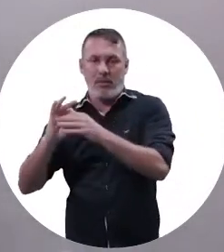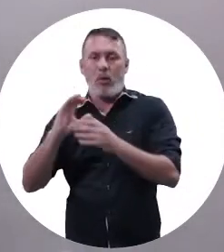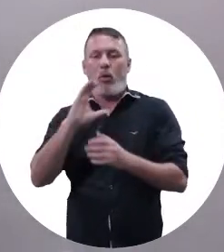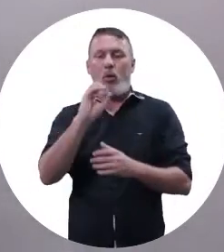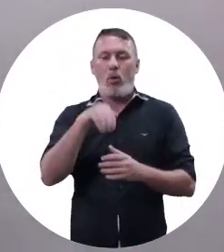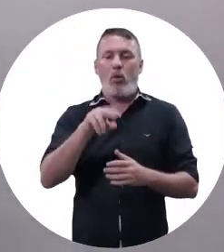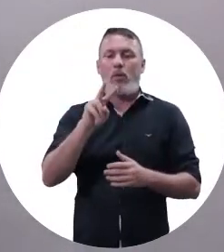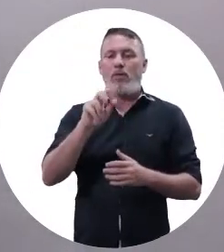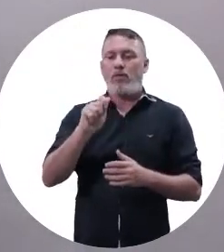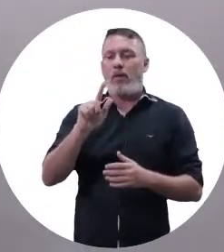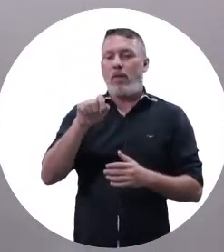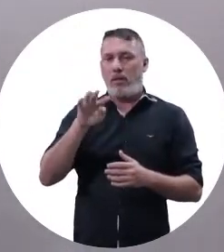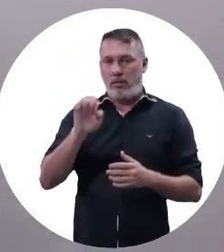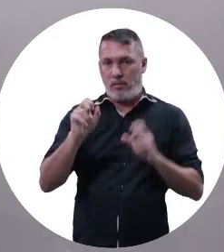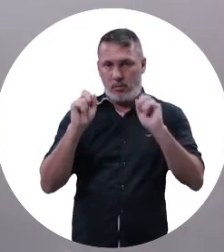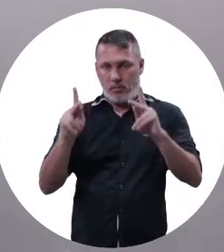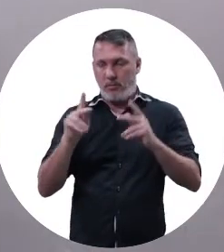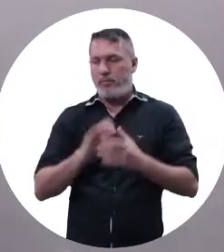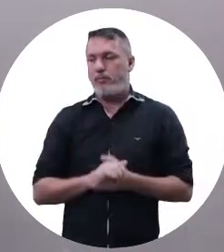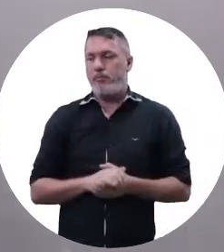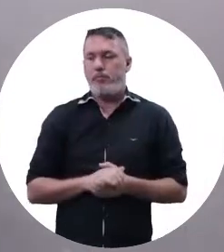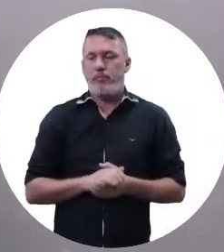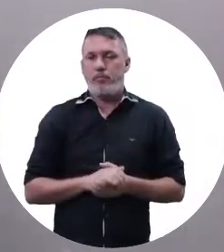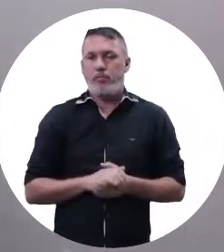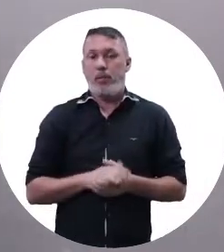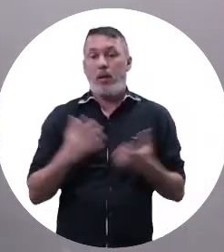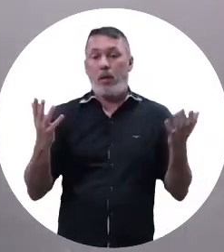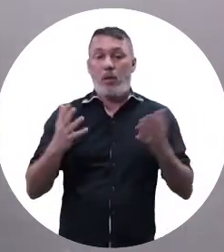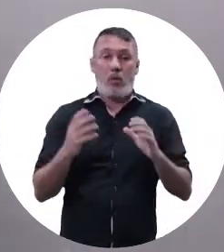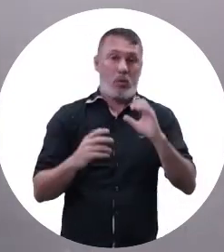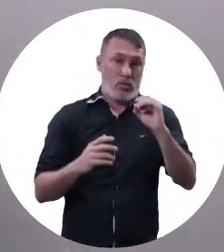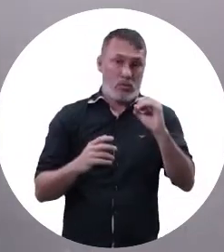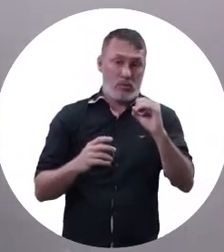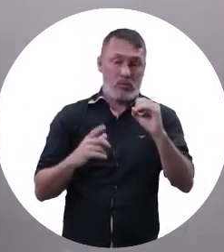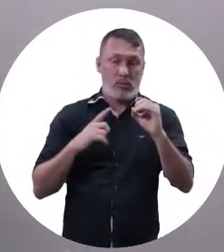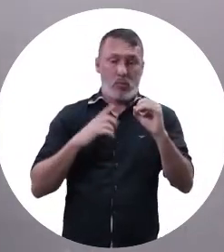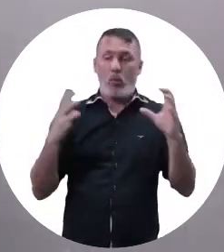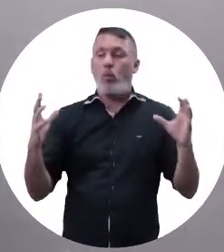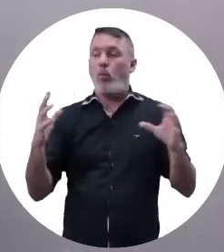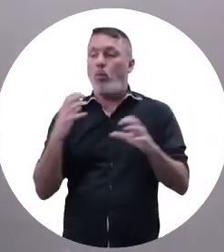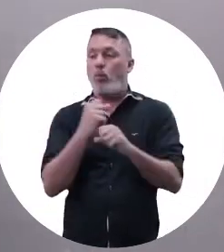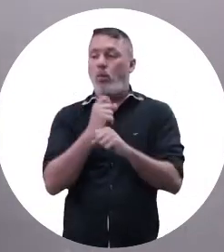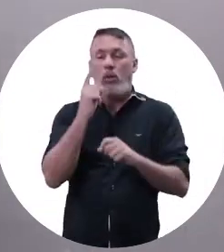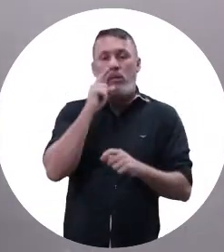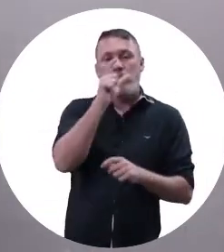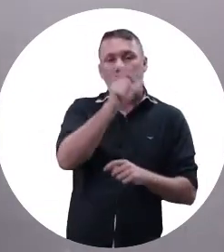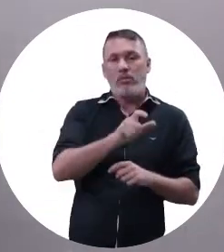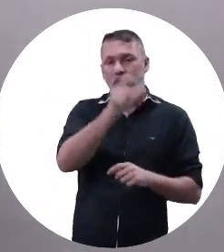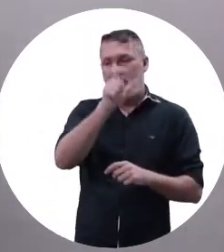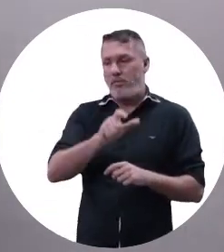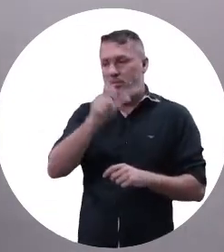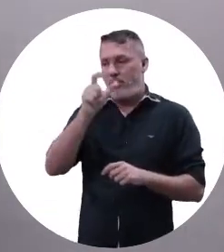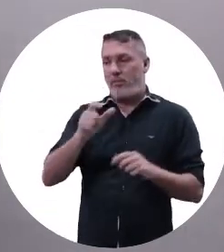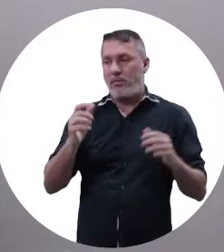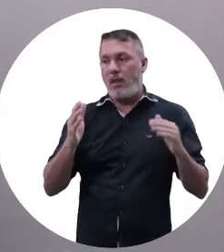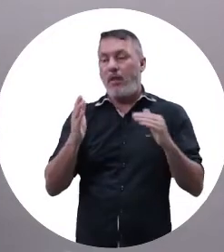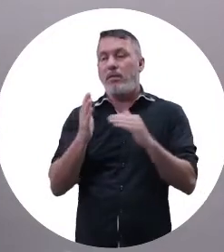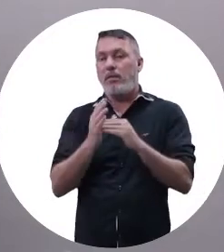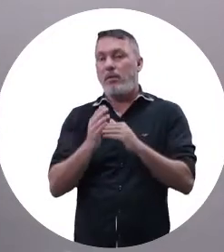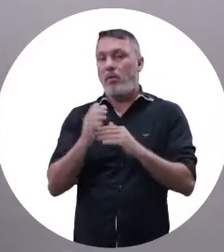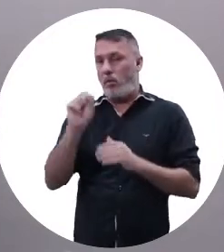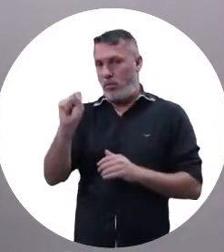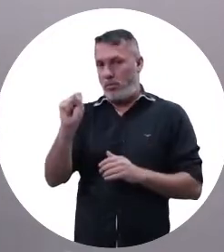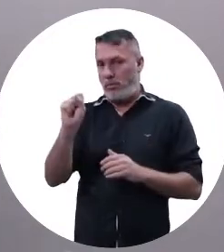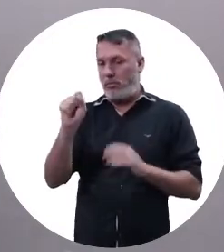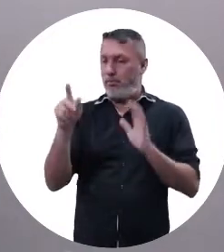ligações covalentes. Ok? Oxigênio, então, 1, 2, 3, 4, 5, 6,